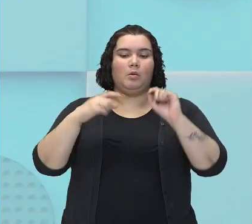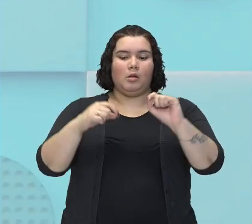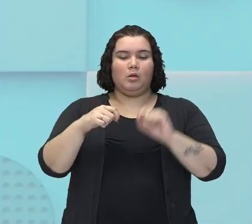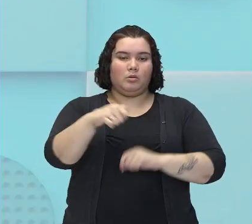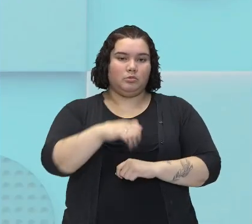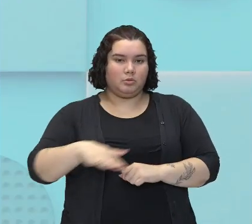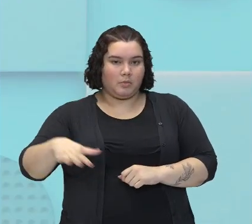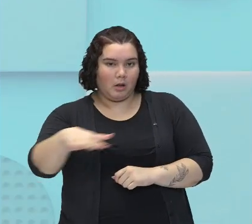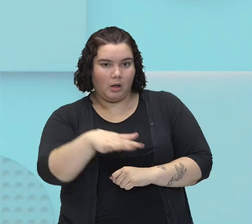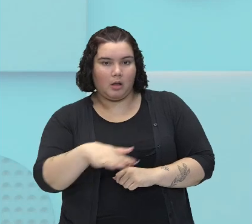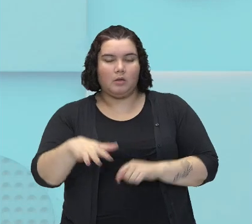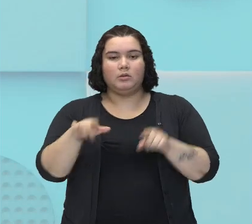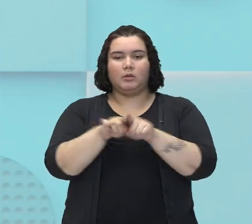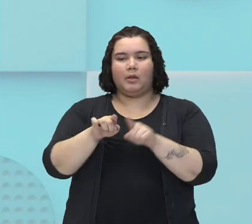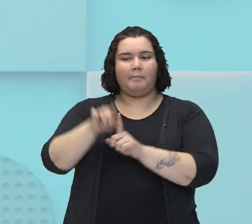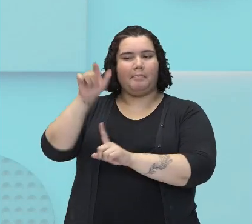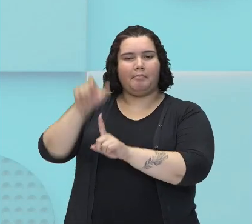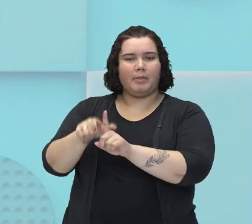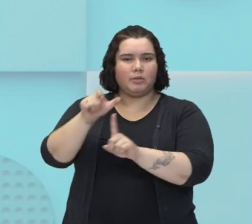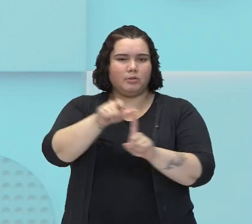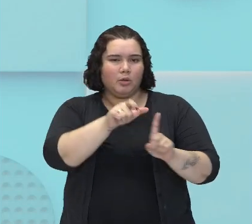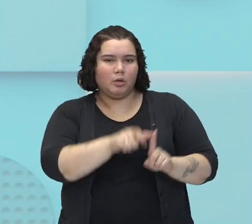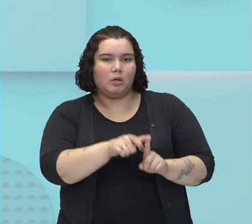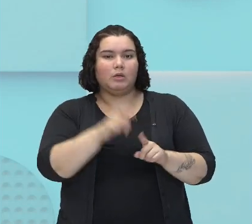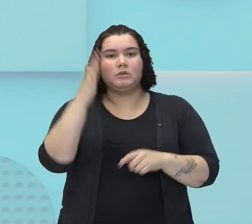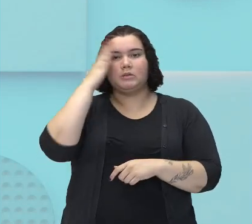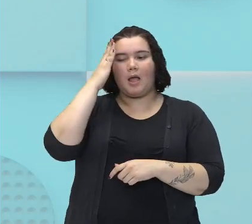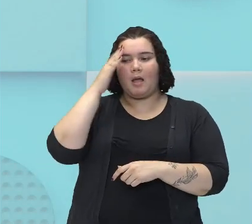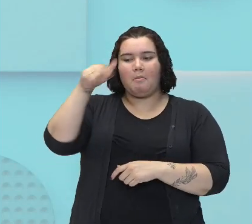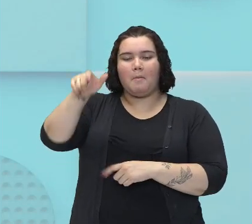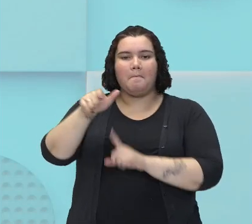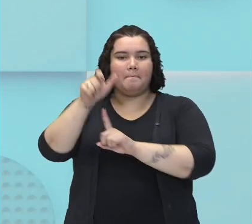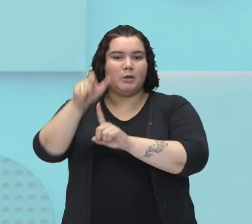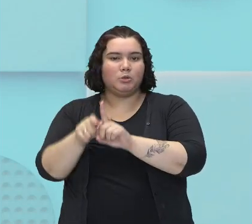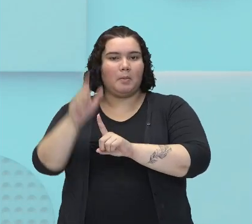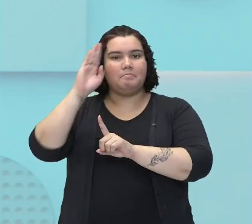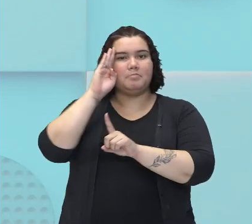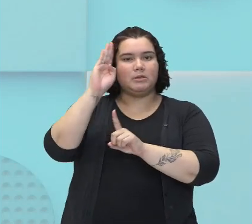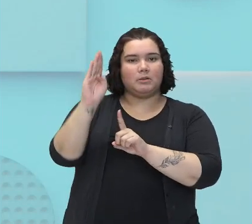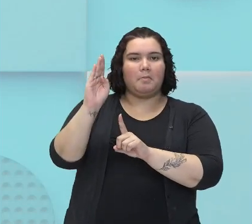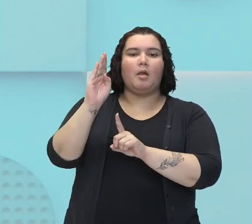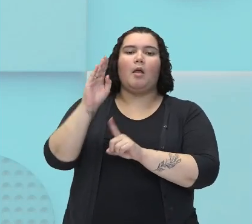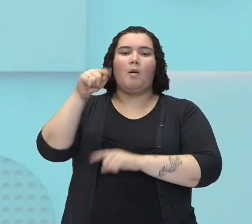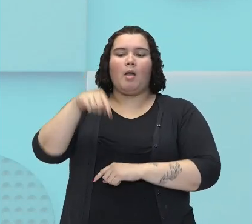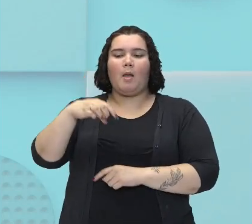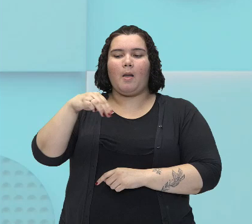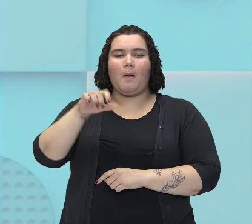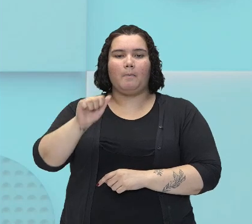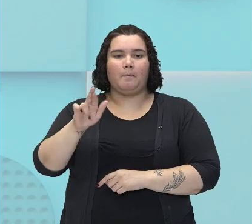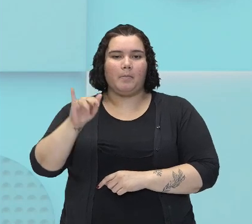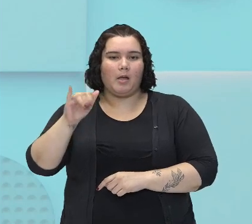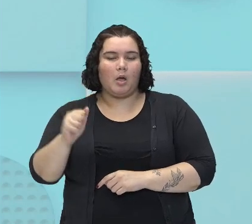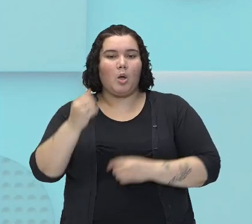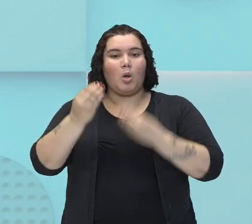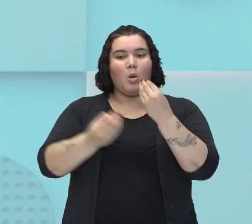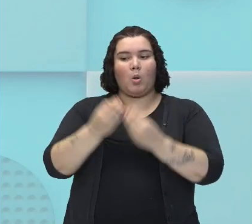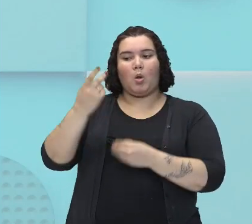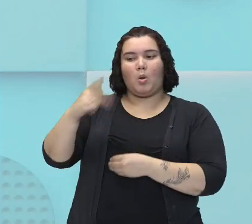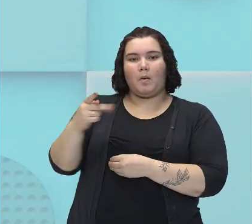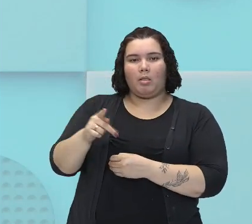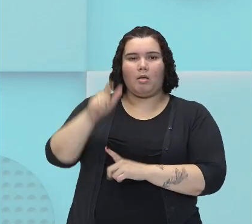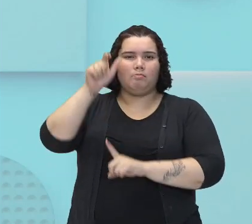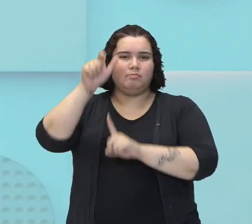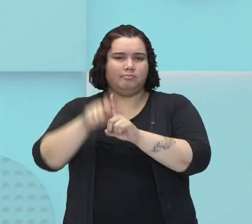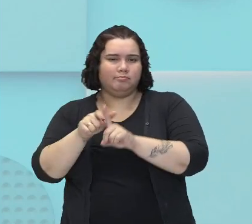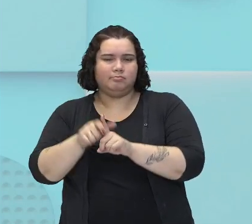espaço, nós temos os personagens, conhecemos a Nininha, conhecemos como é a personalidade dessa menina,